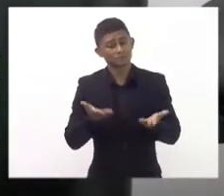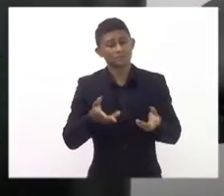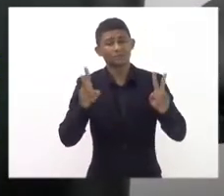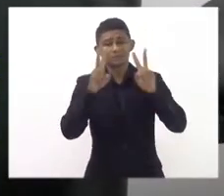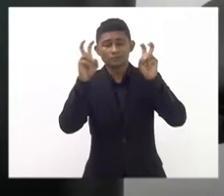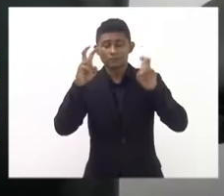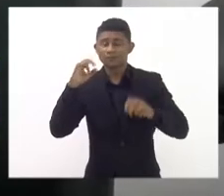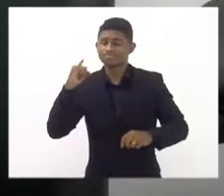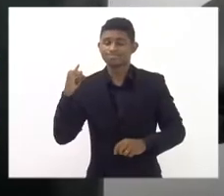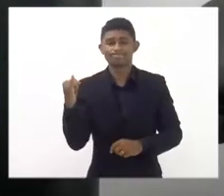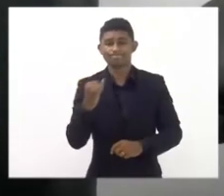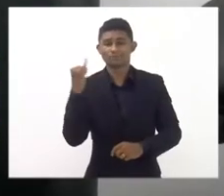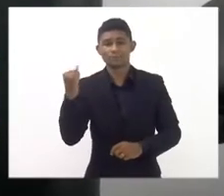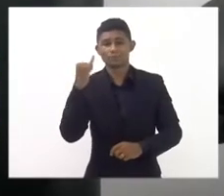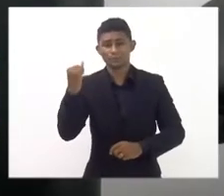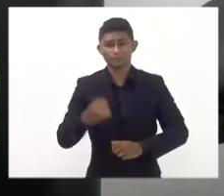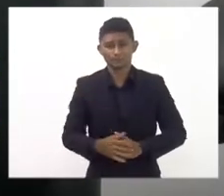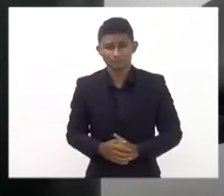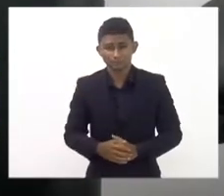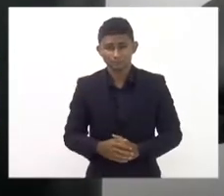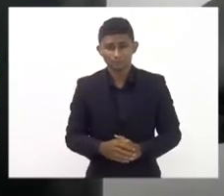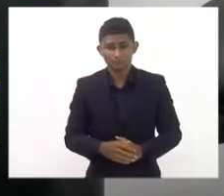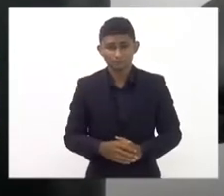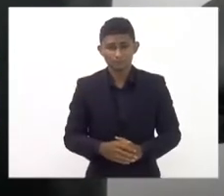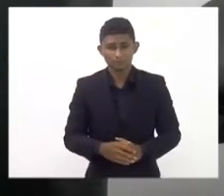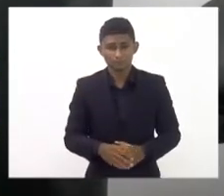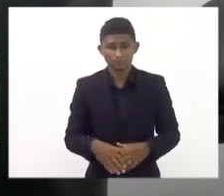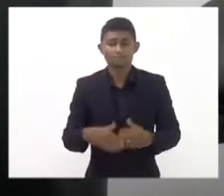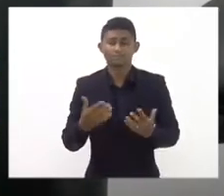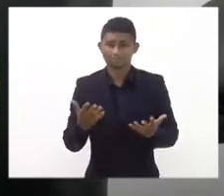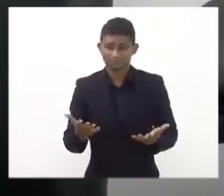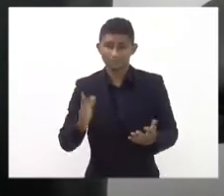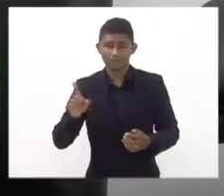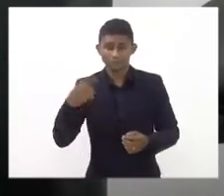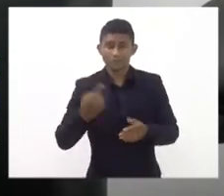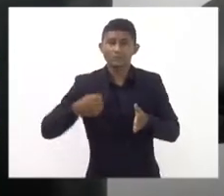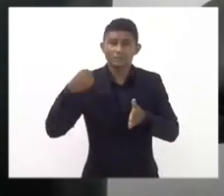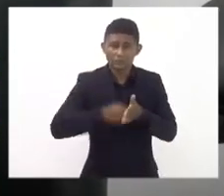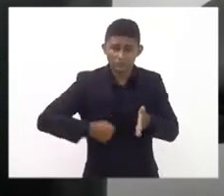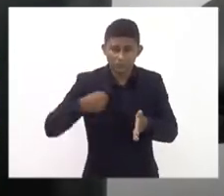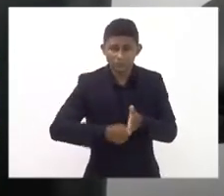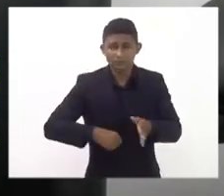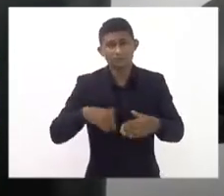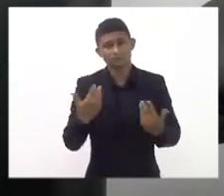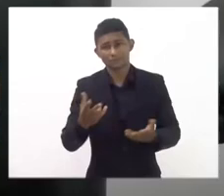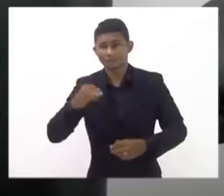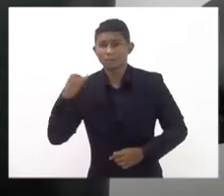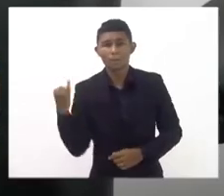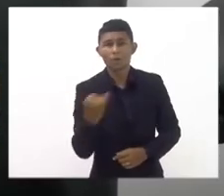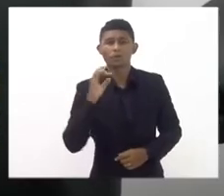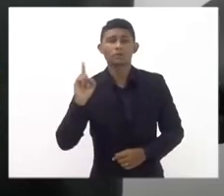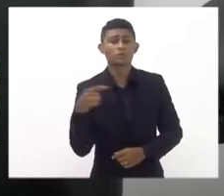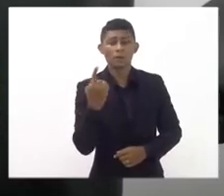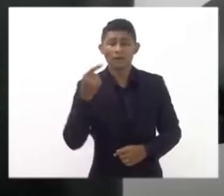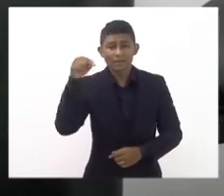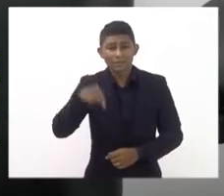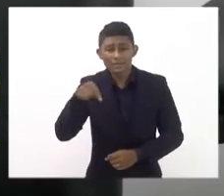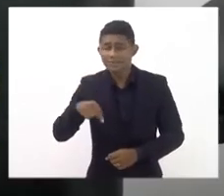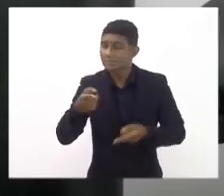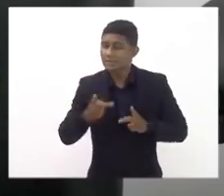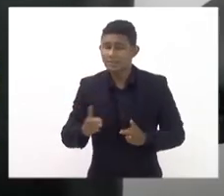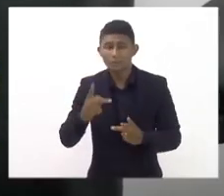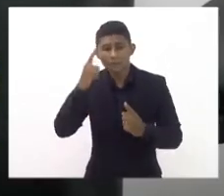né? Nesse sentido, a gente está nessa luta, então é importantíssimo que a gente continue aqui